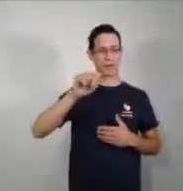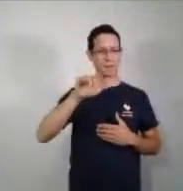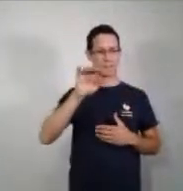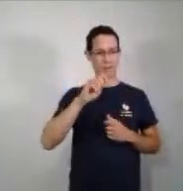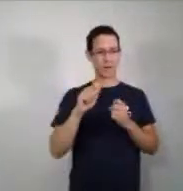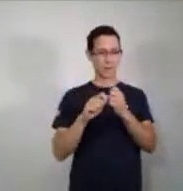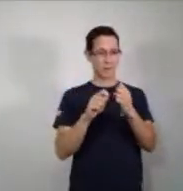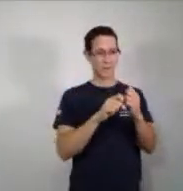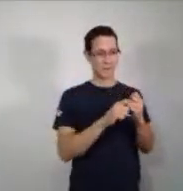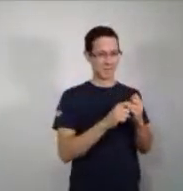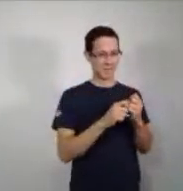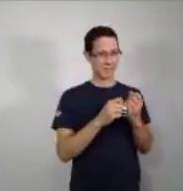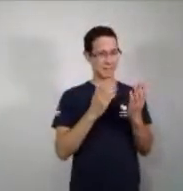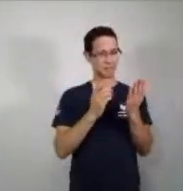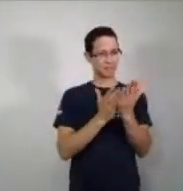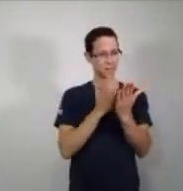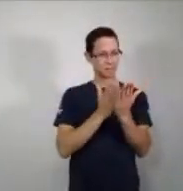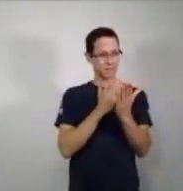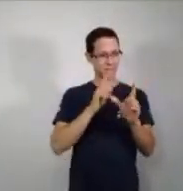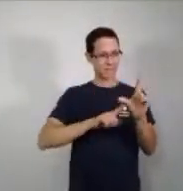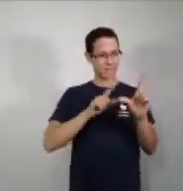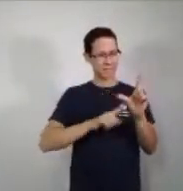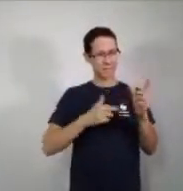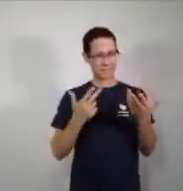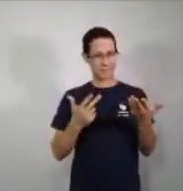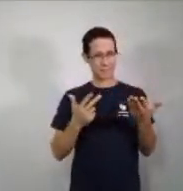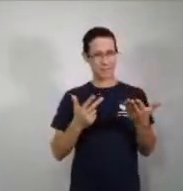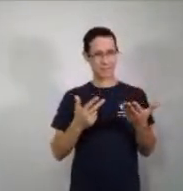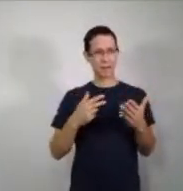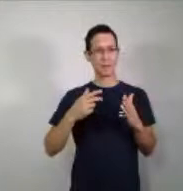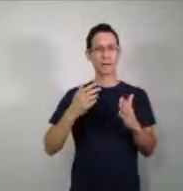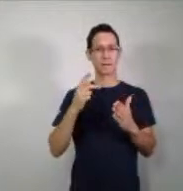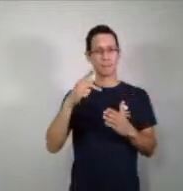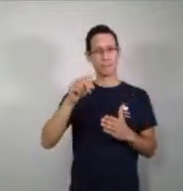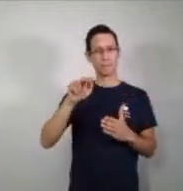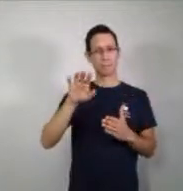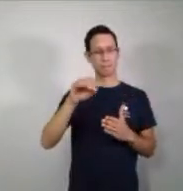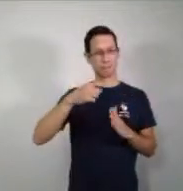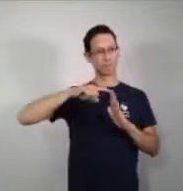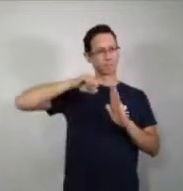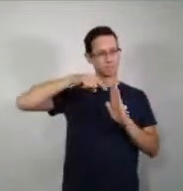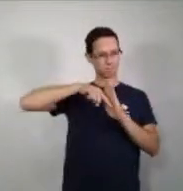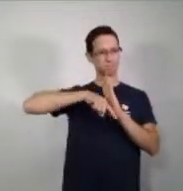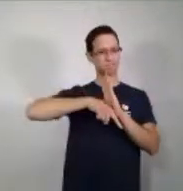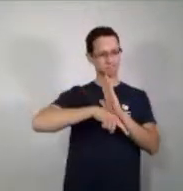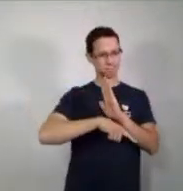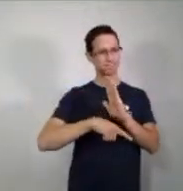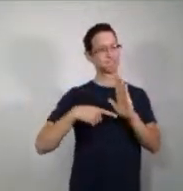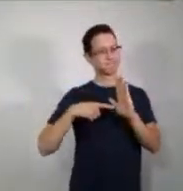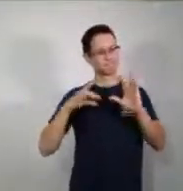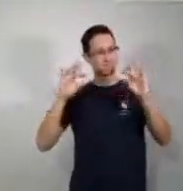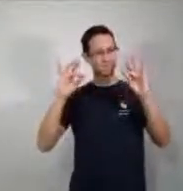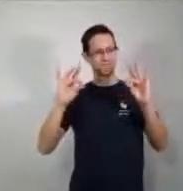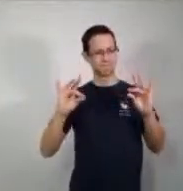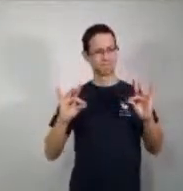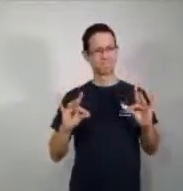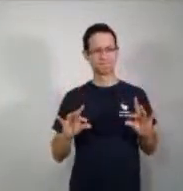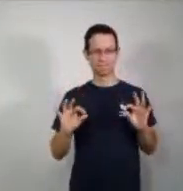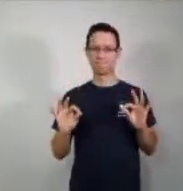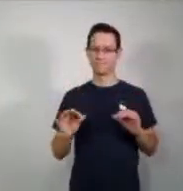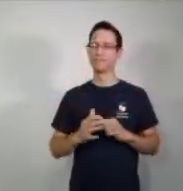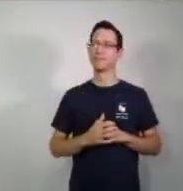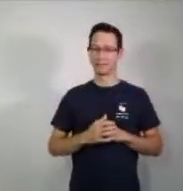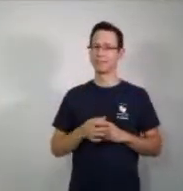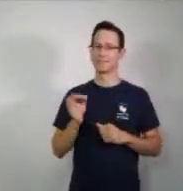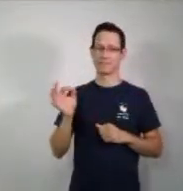dele, enquanto os outros ficavam só na superfície, Paulo Rony era o único a mergulhar, né? E ele É, destacou isso. exato, exato.